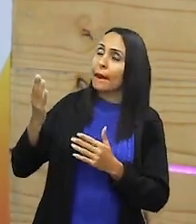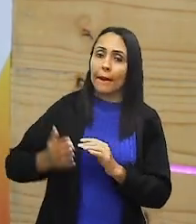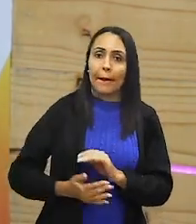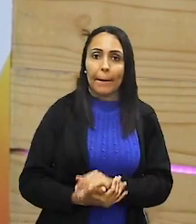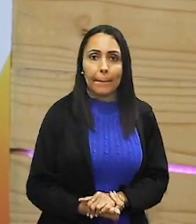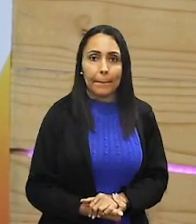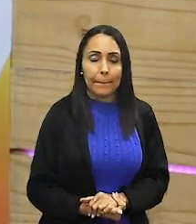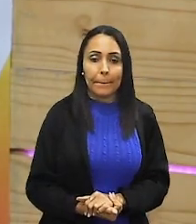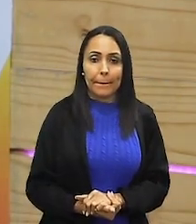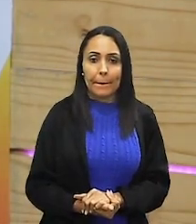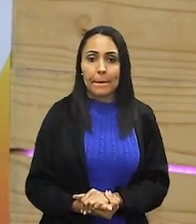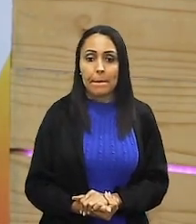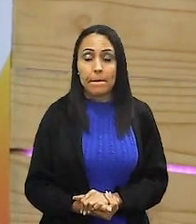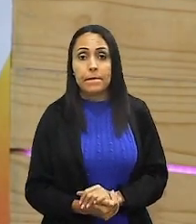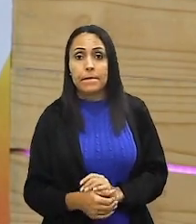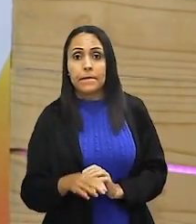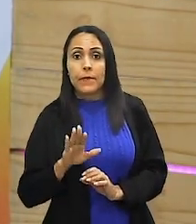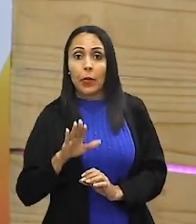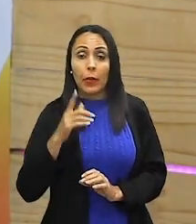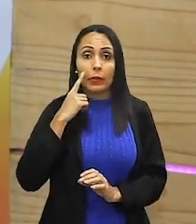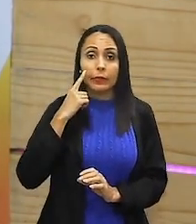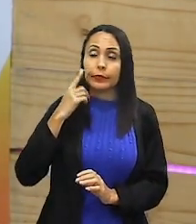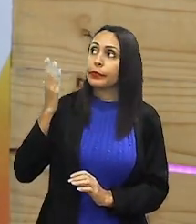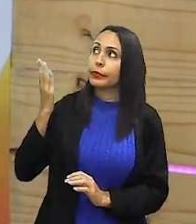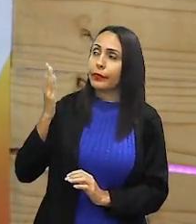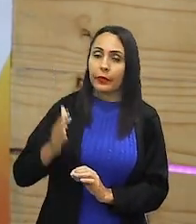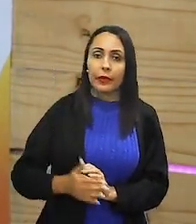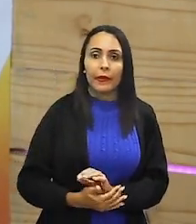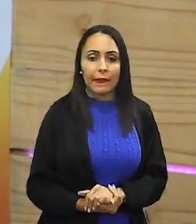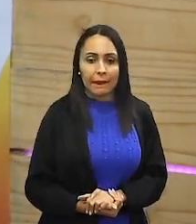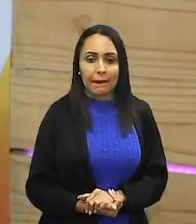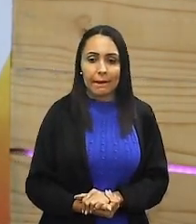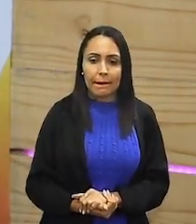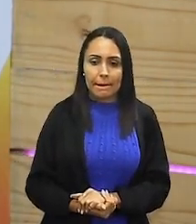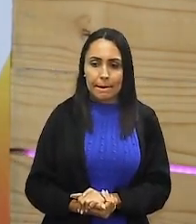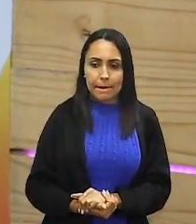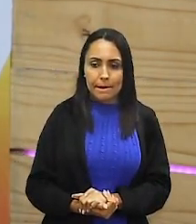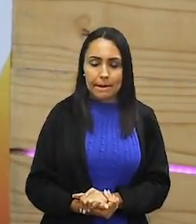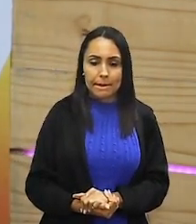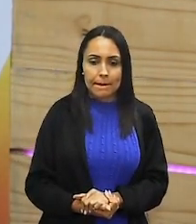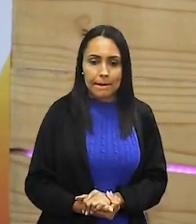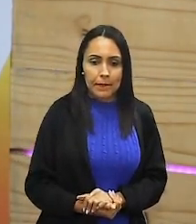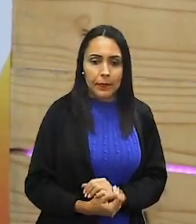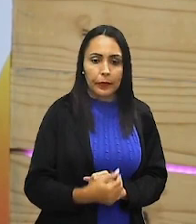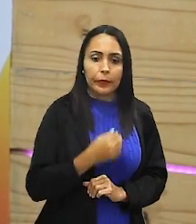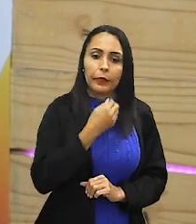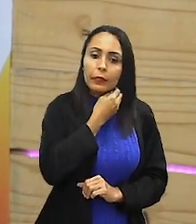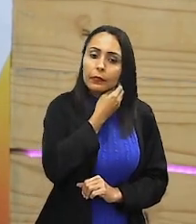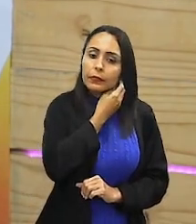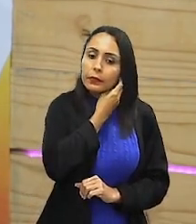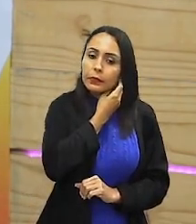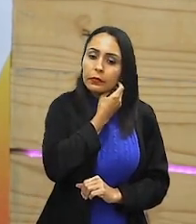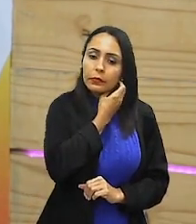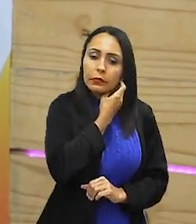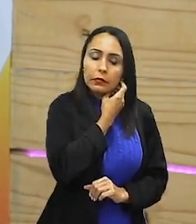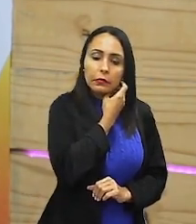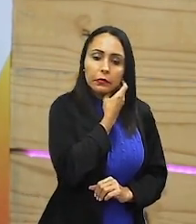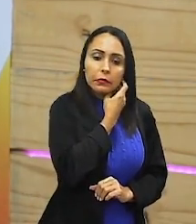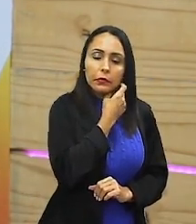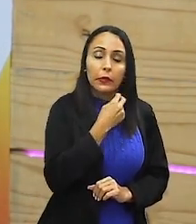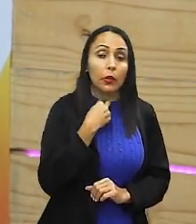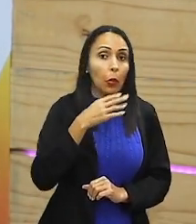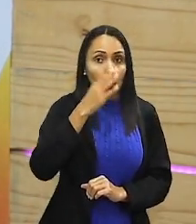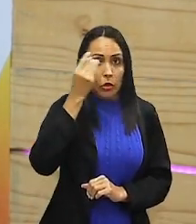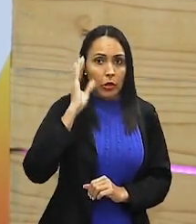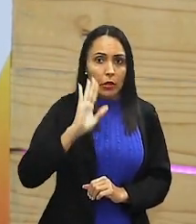dizer, opa, Andrei falou lá, o núcleo capsídeo é a junção do capsídeo com o material genético, beleza? A gente não pode esquecer. Agora,